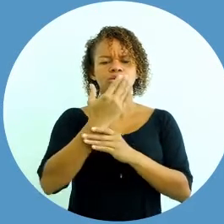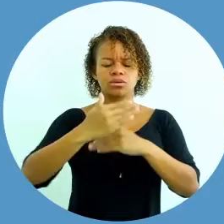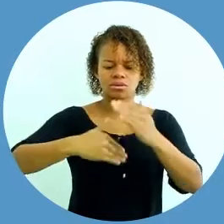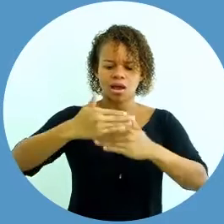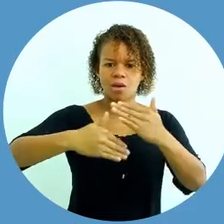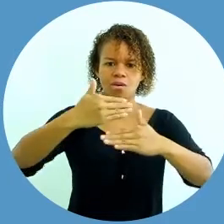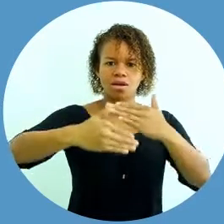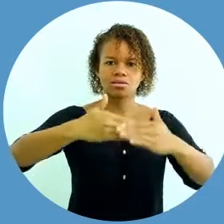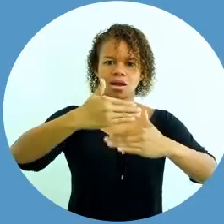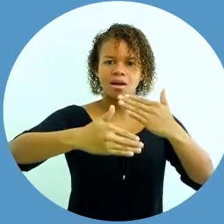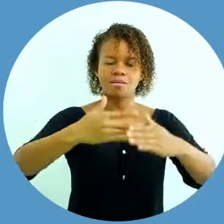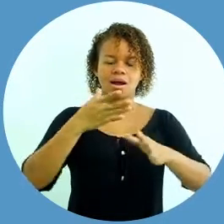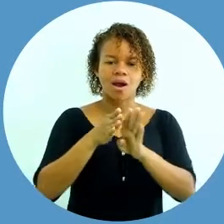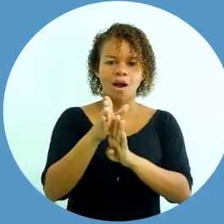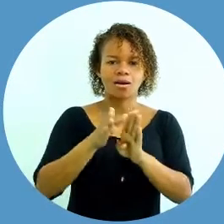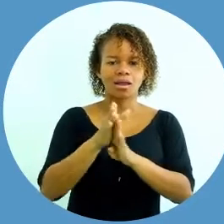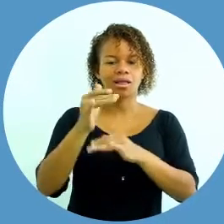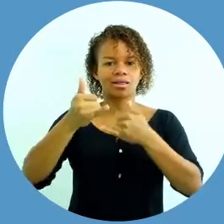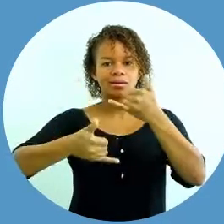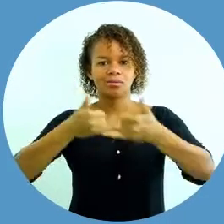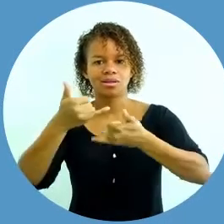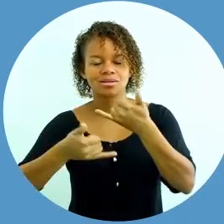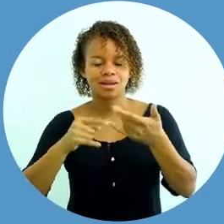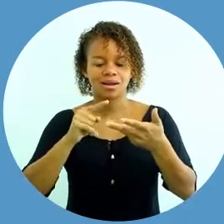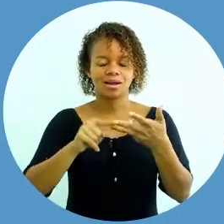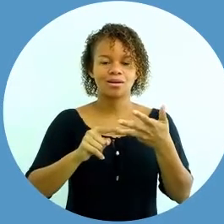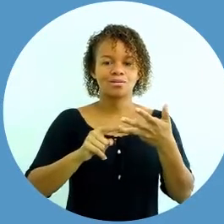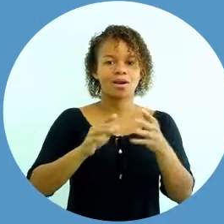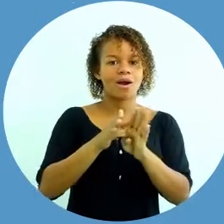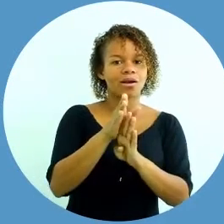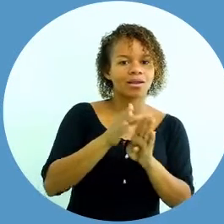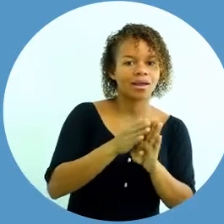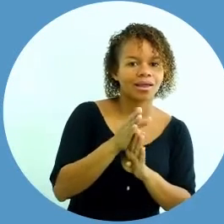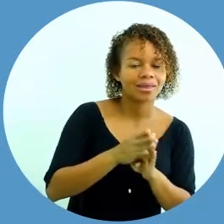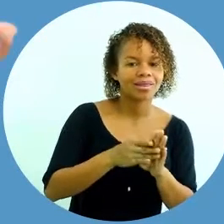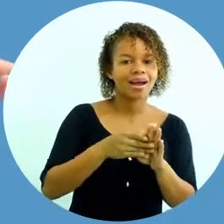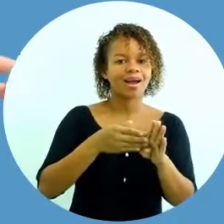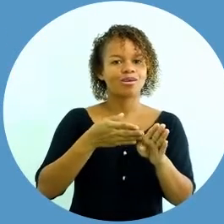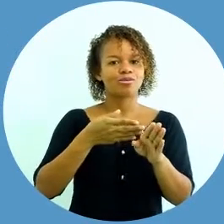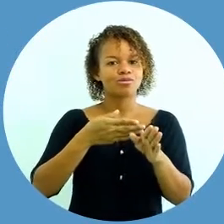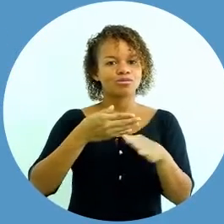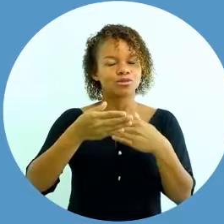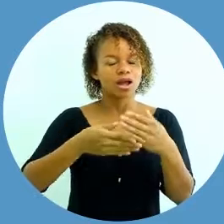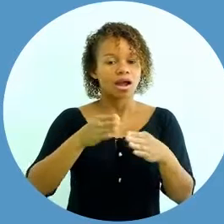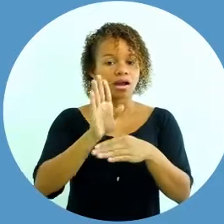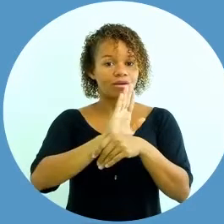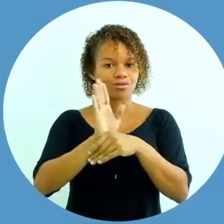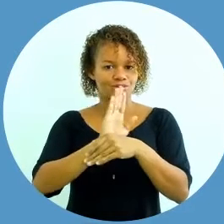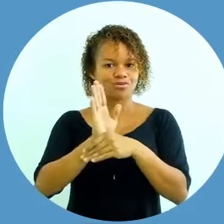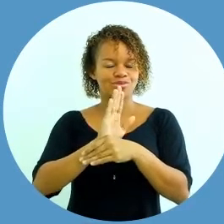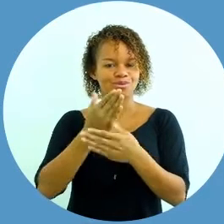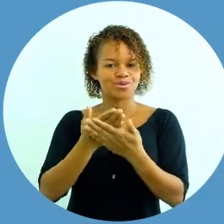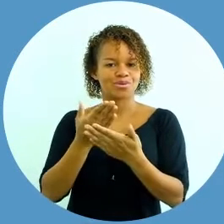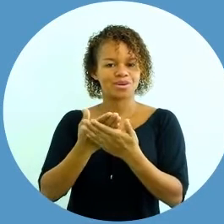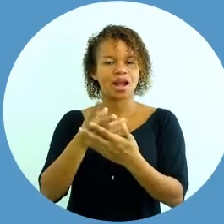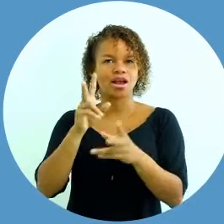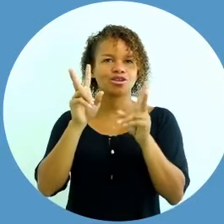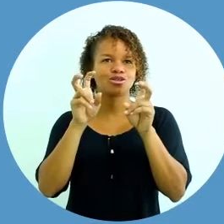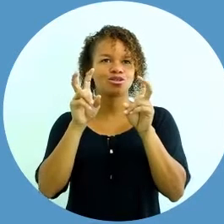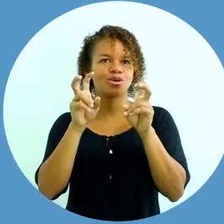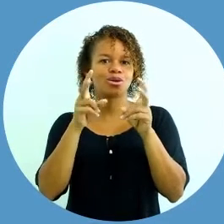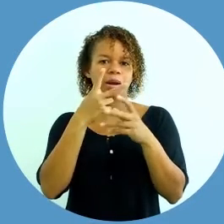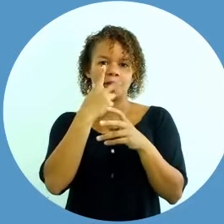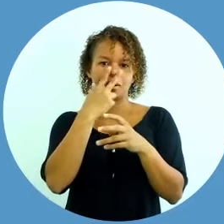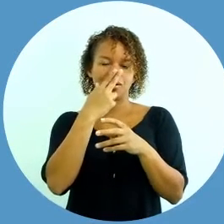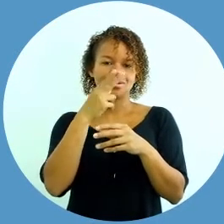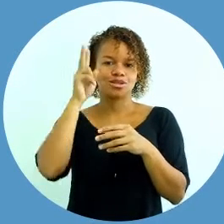construir sequências para orientar a animação, para orientar o enredo da videoaula, que a gente chama